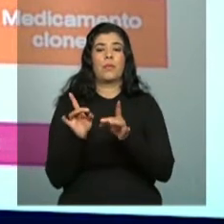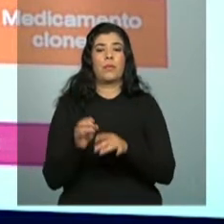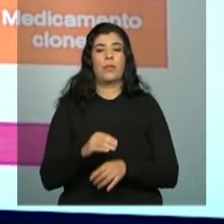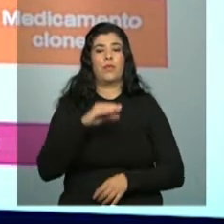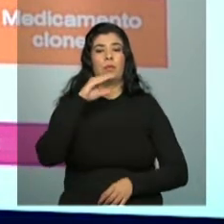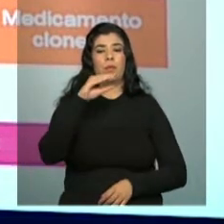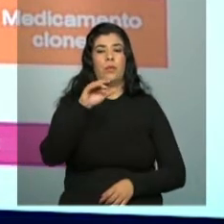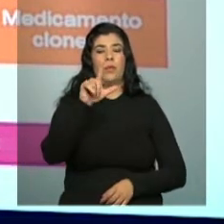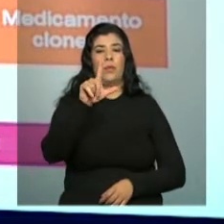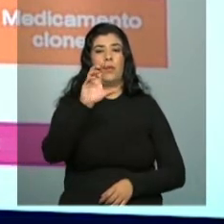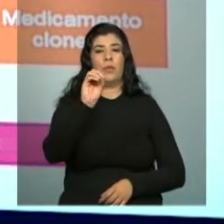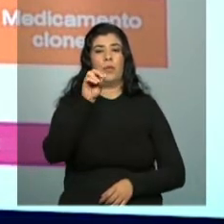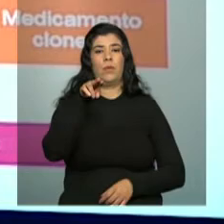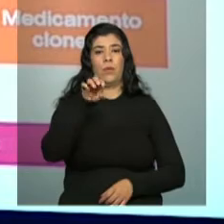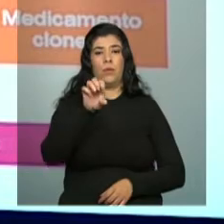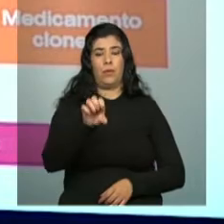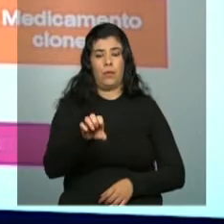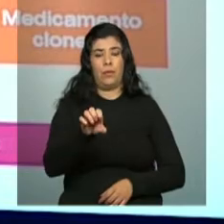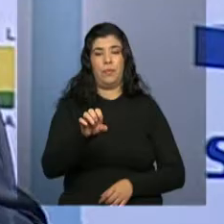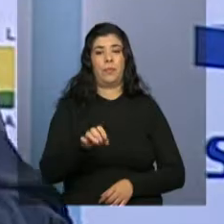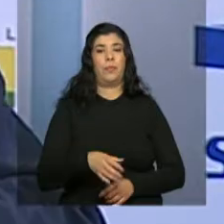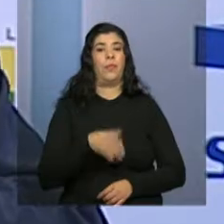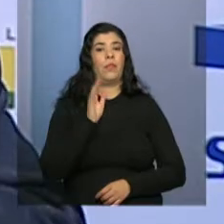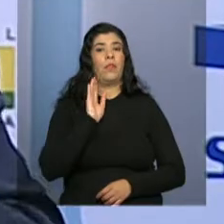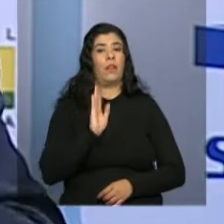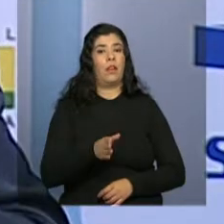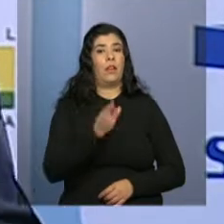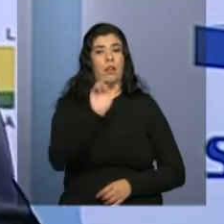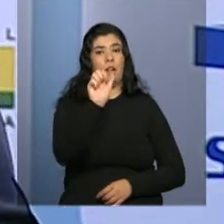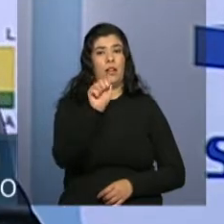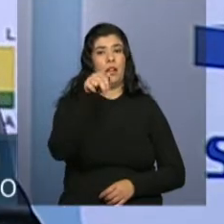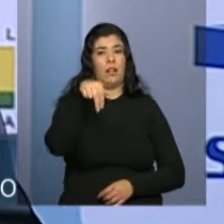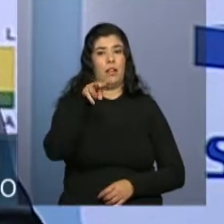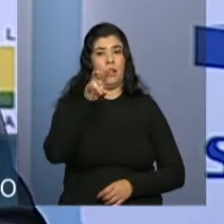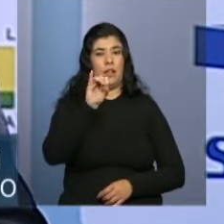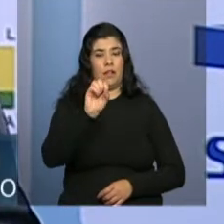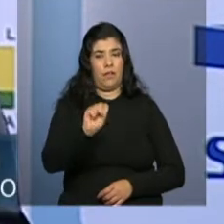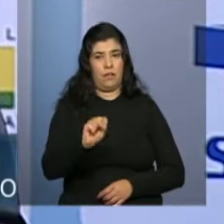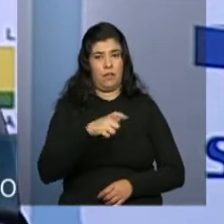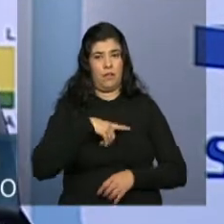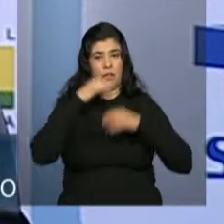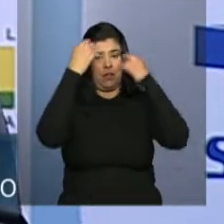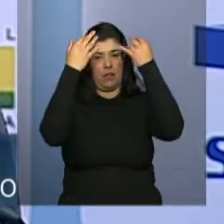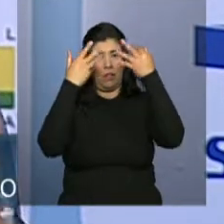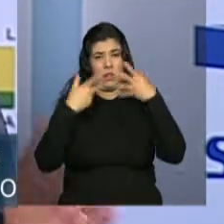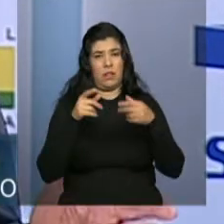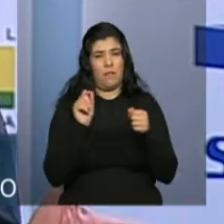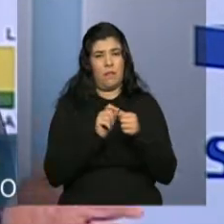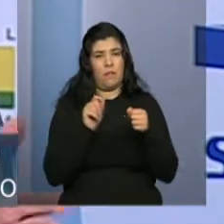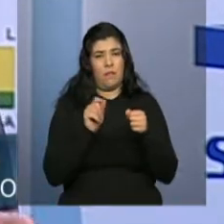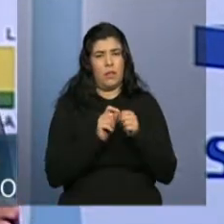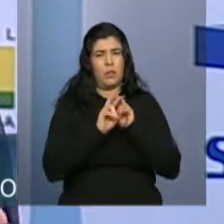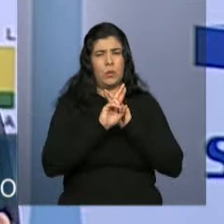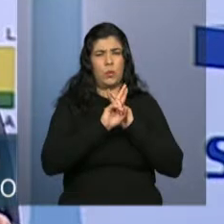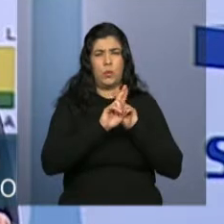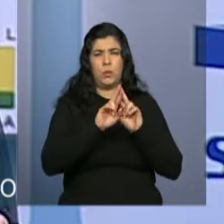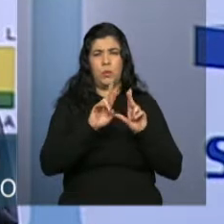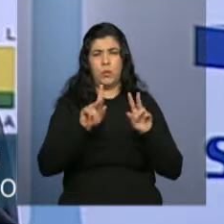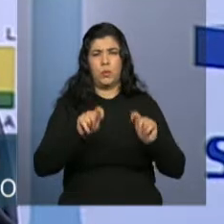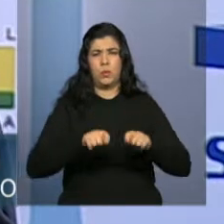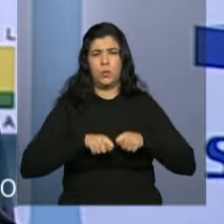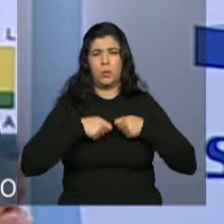o nosso Presidente né Jaime pode dar detalhe aí depois ela ainda tem feito uma série de os